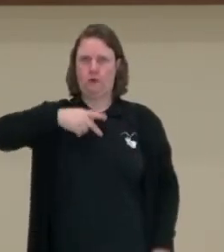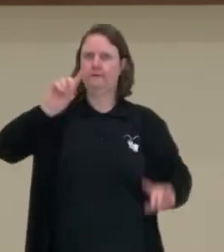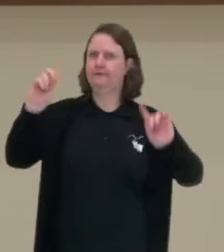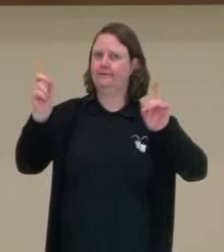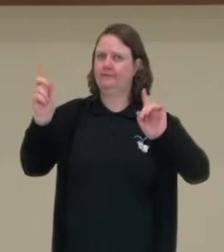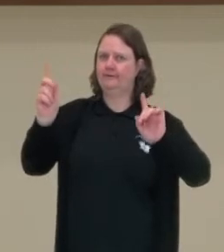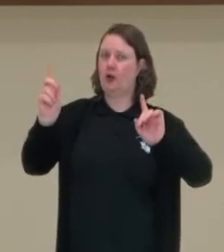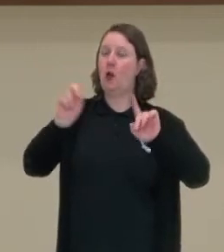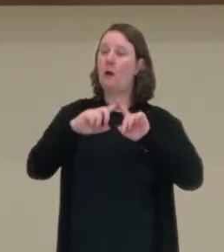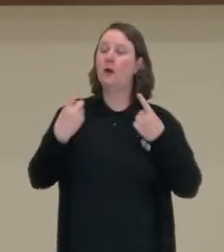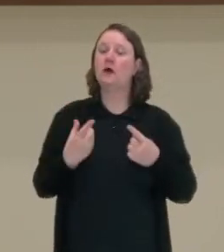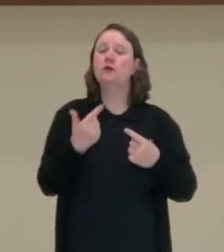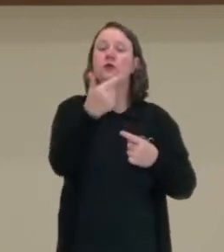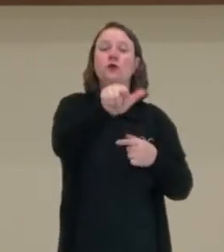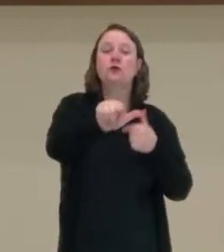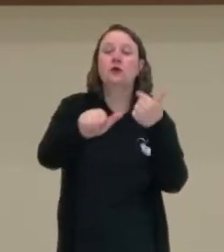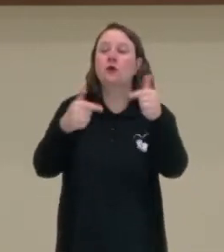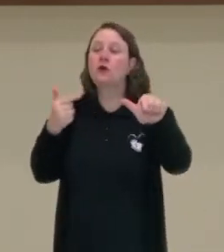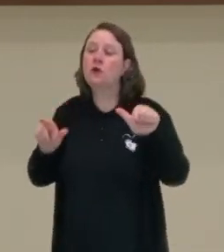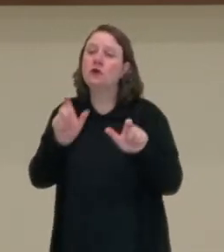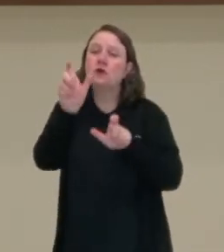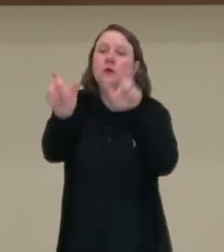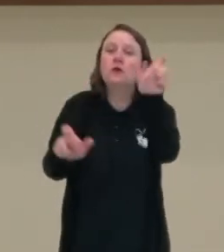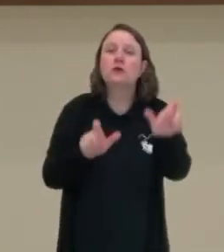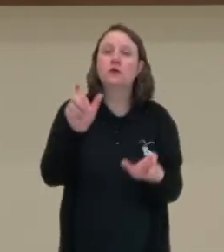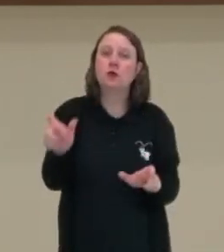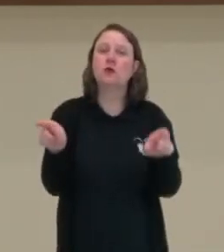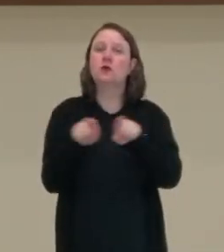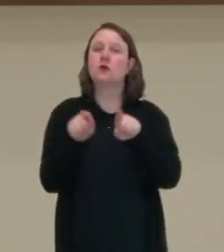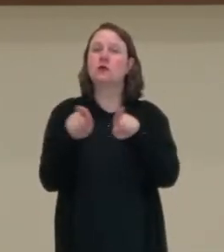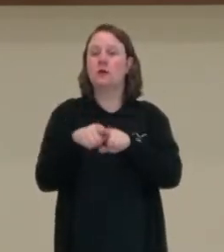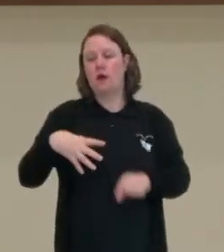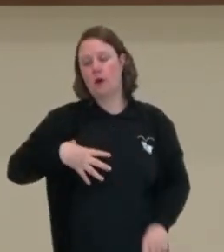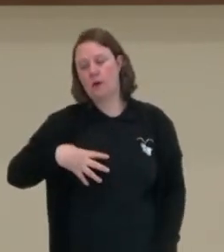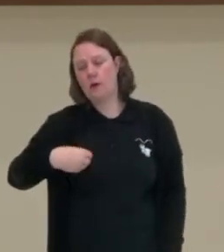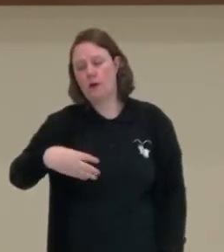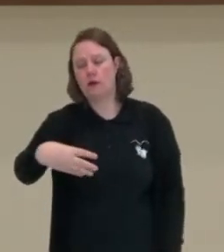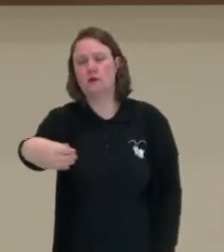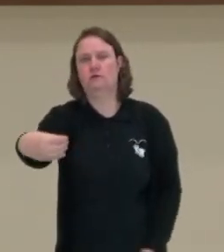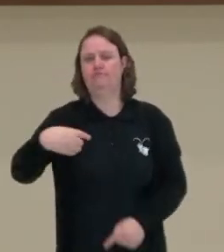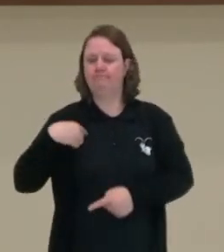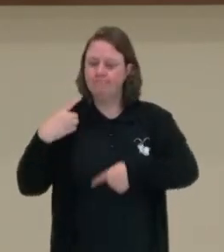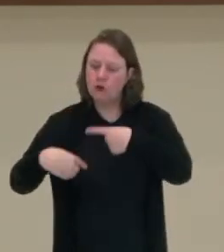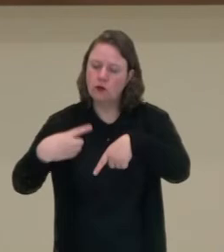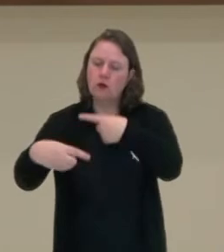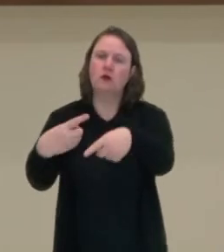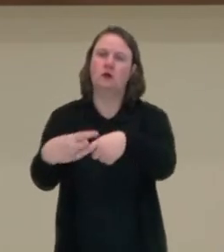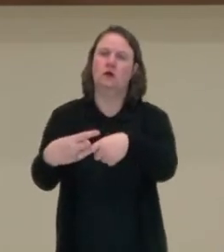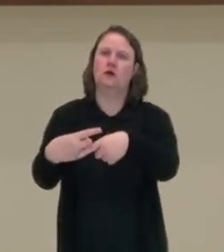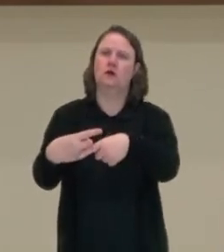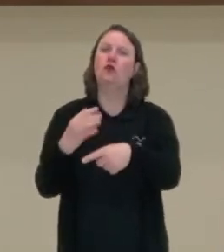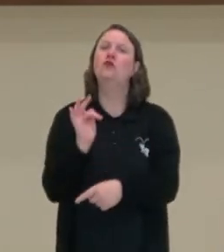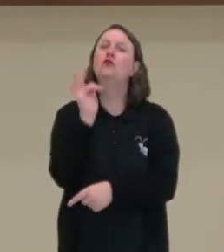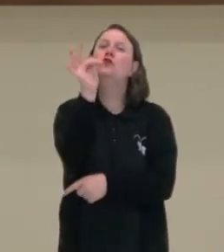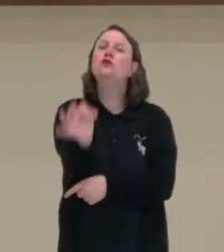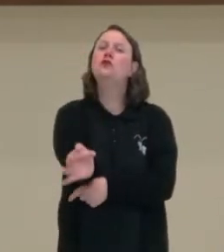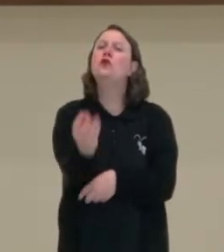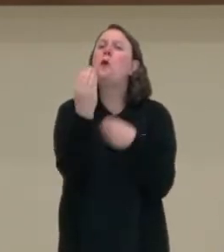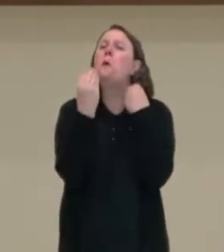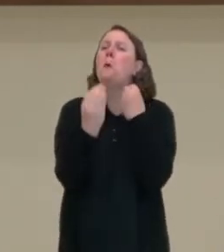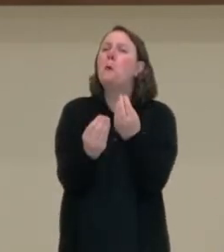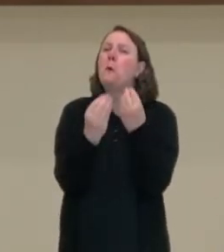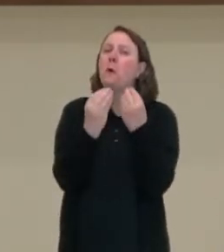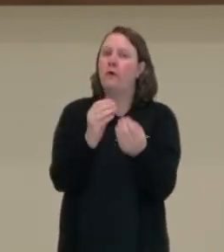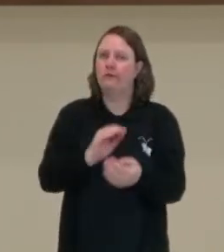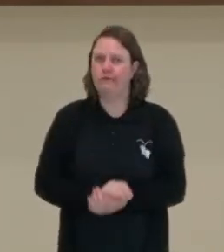e também das futuras gerações? É preciso pensar sobre como tratar o meio